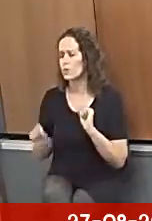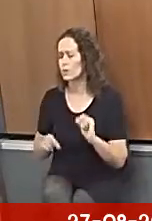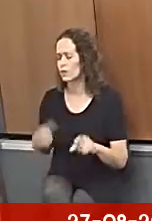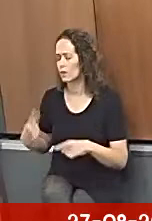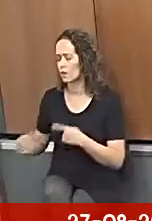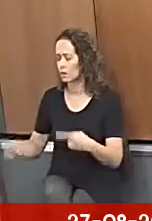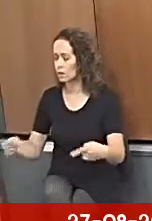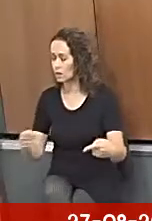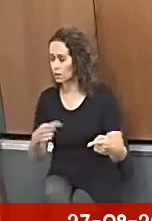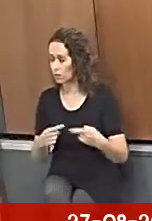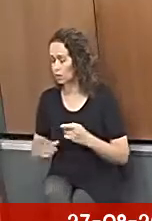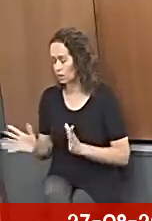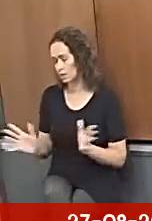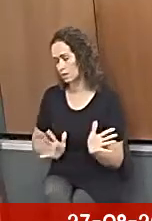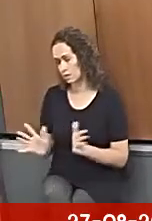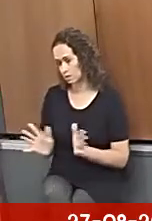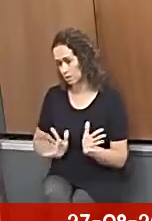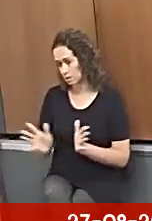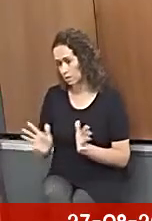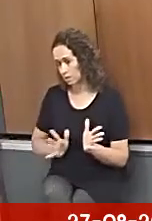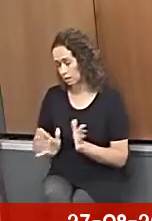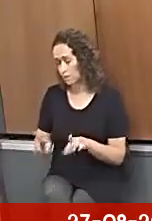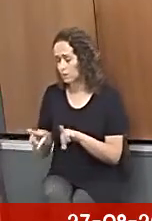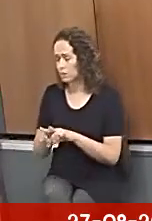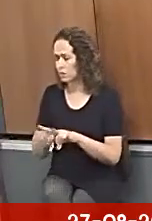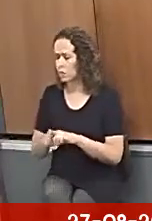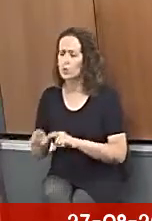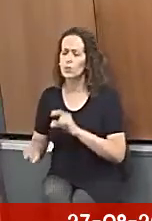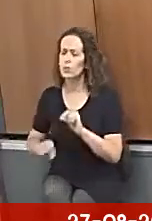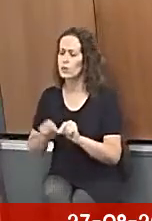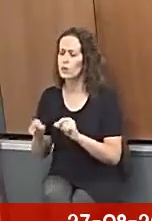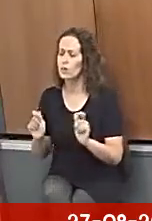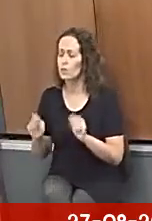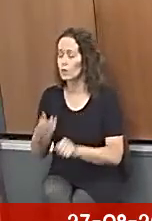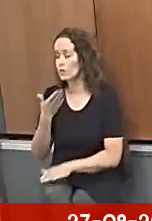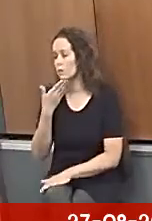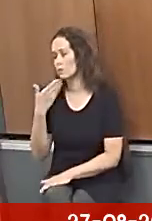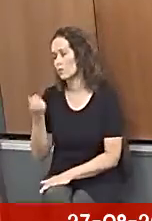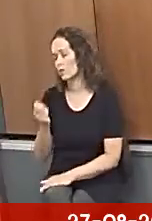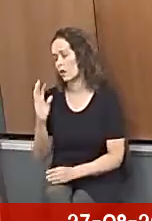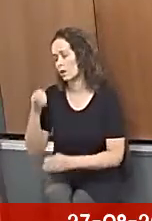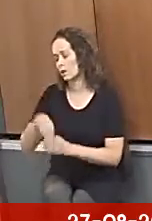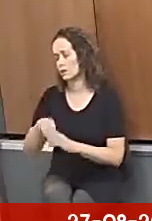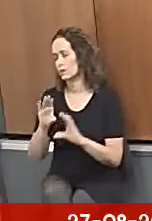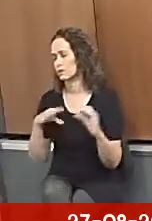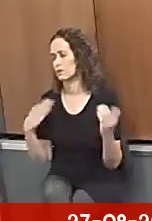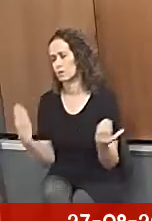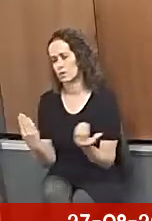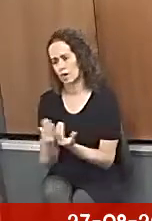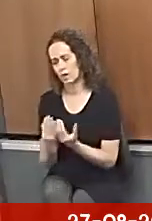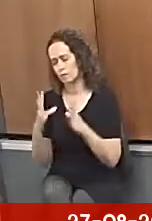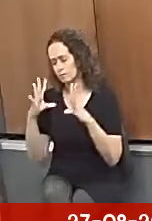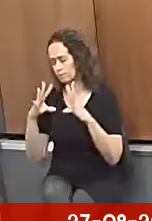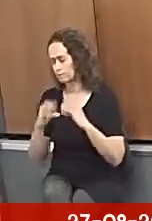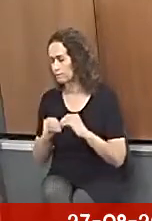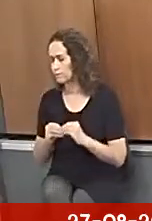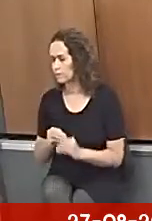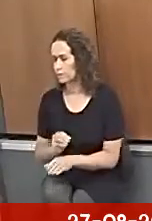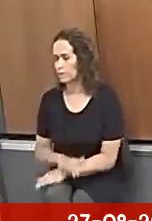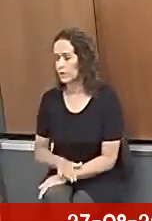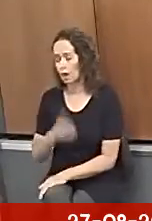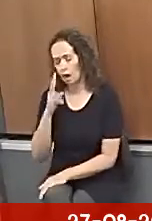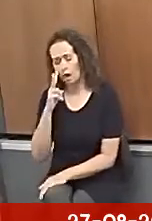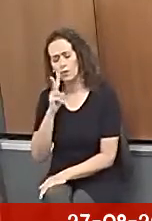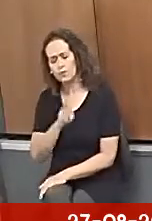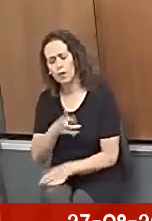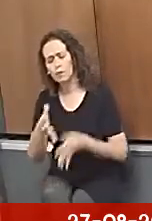a sensibilidade e debater o que pode ser aprimorado no estádio é isso é ouvir e ver o